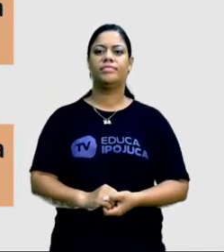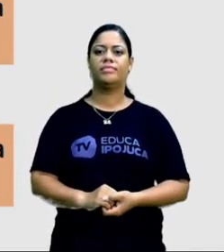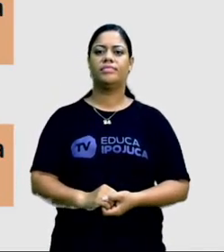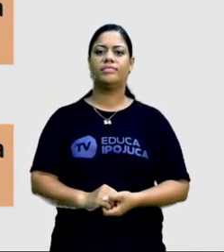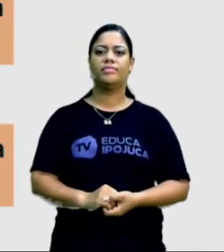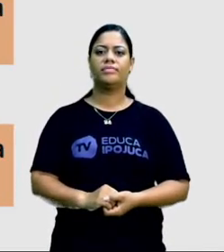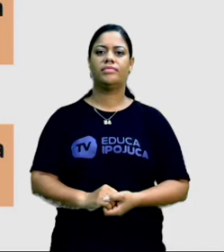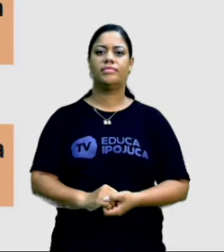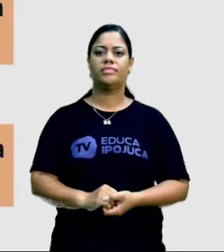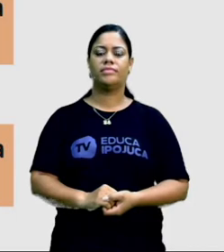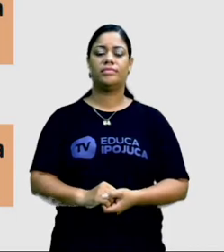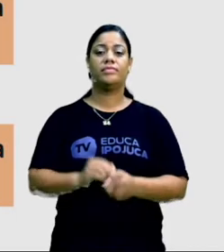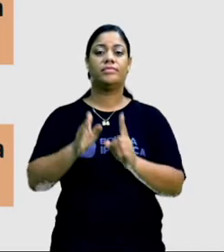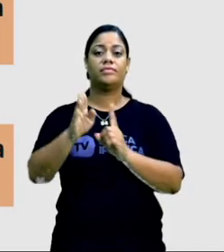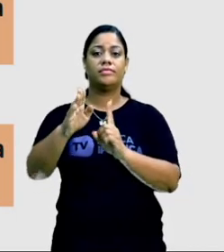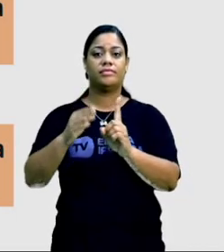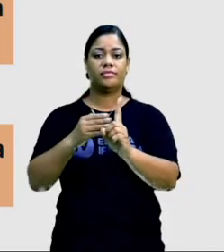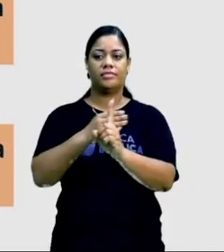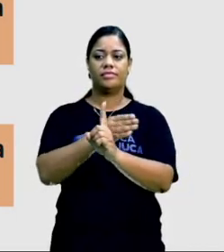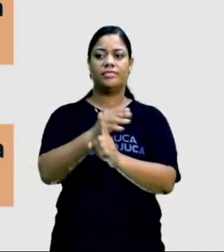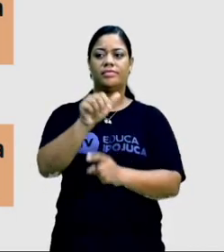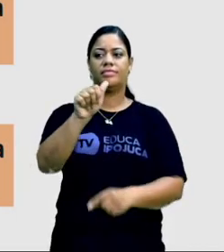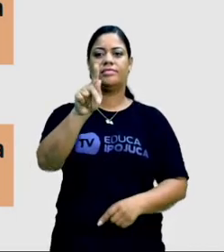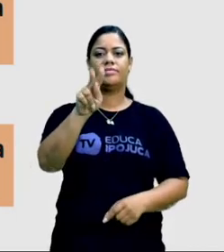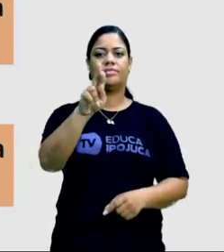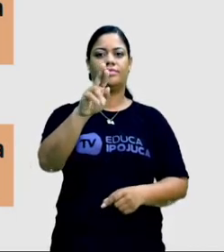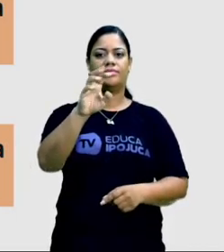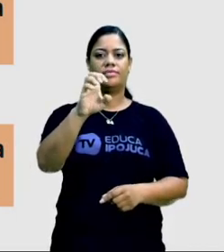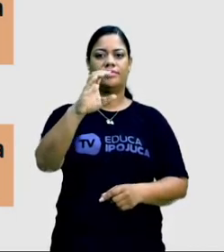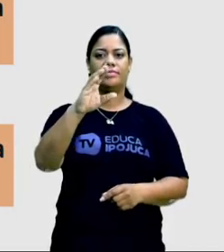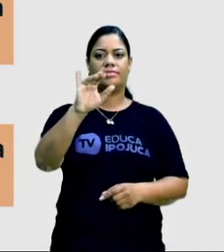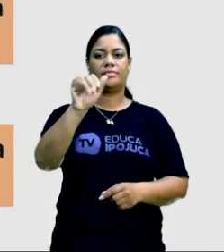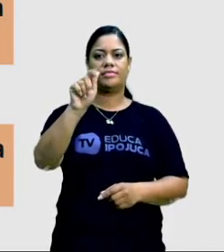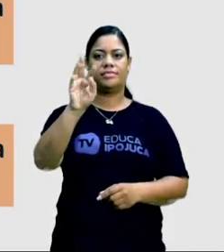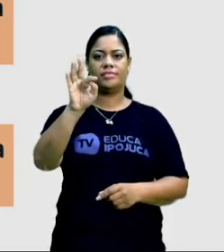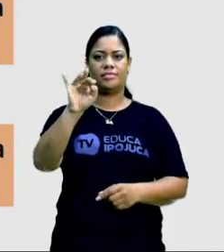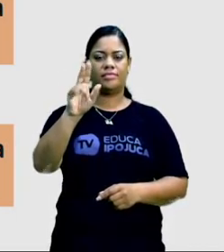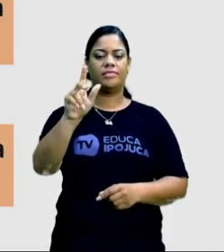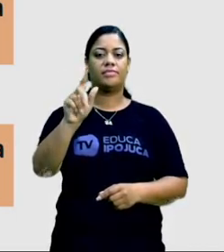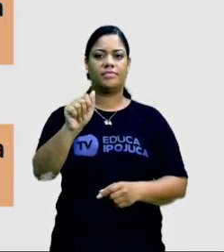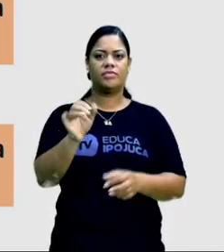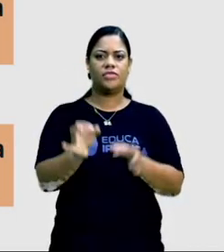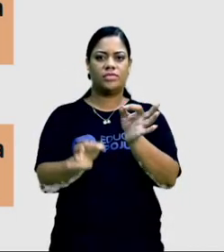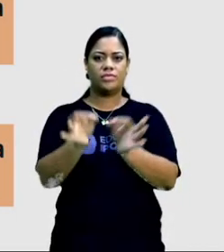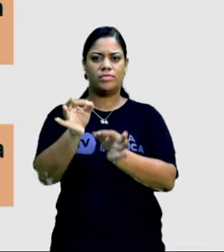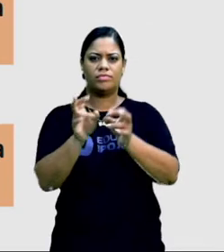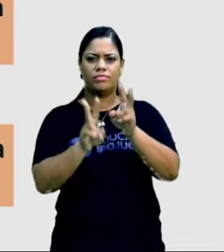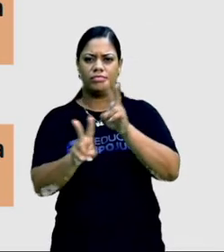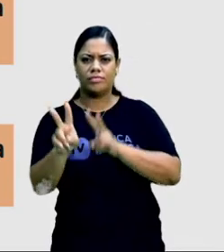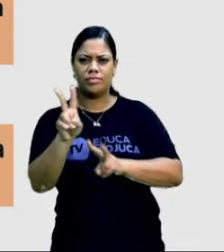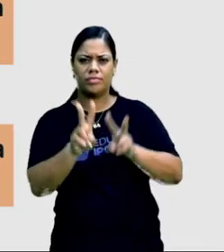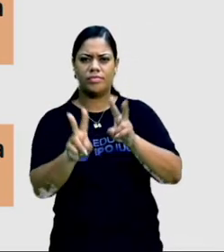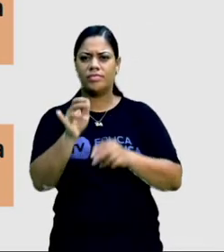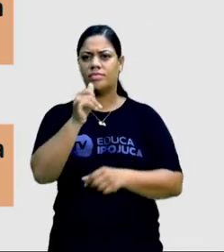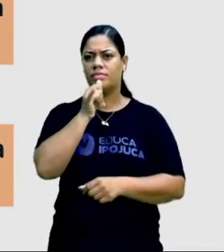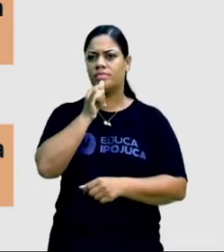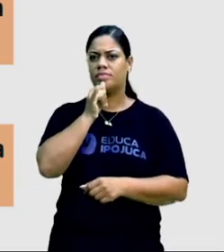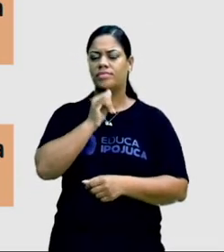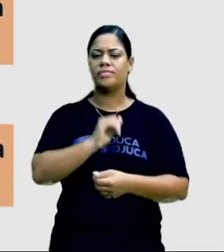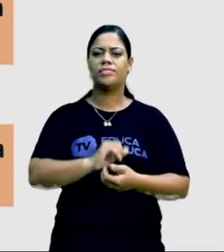Vamos agora às modalizações apreciativas, que indicam análise e julgamento. Alguns